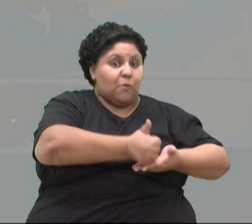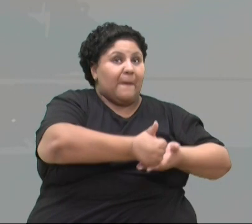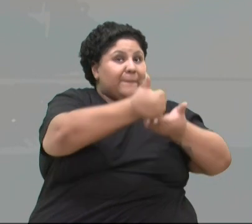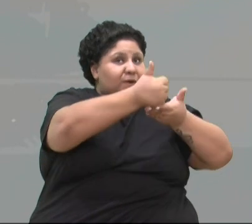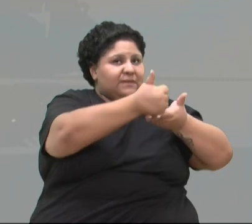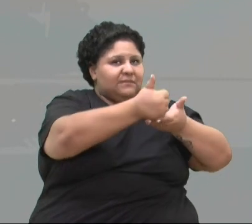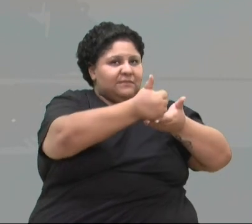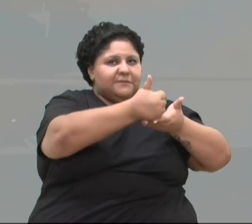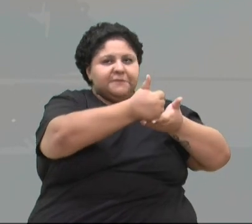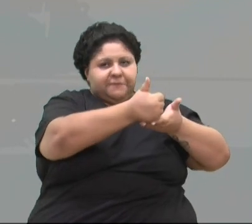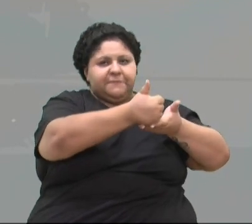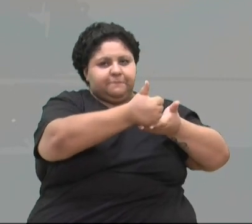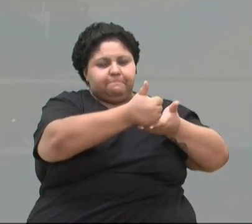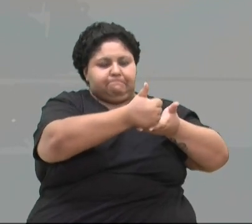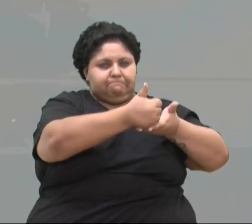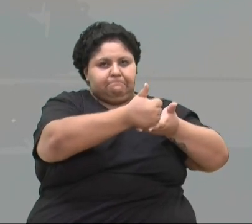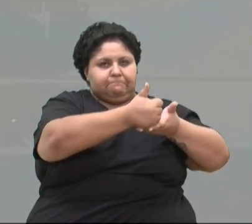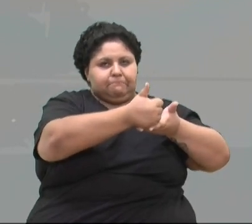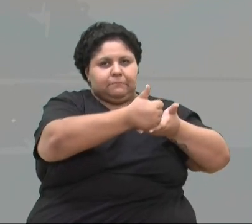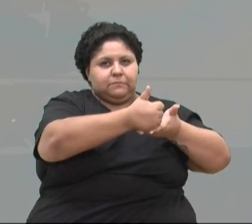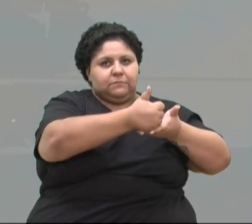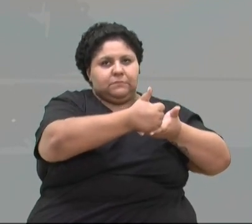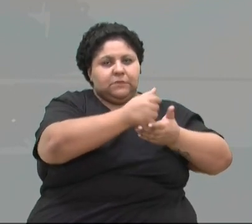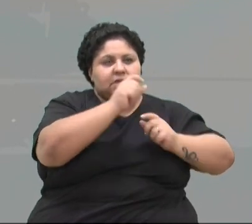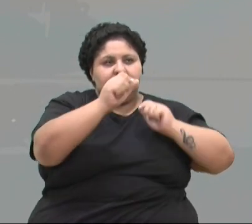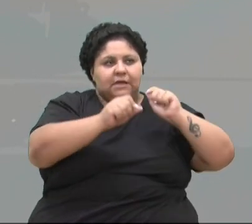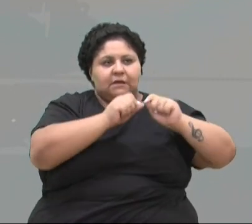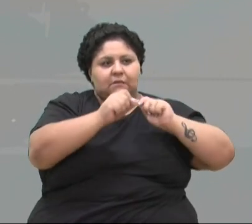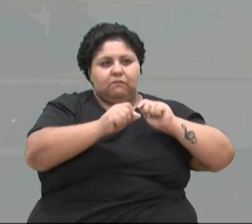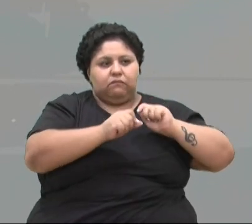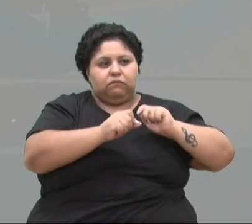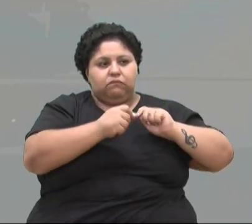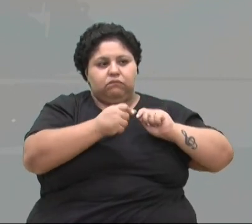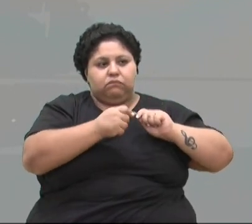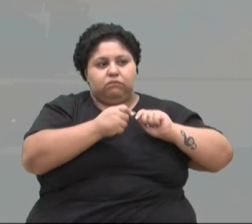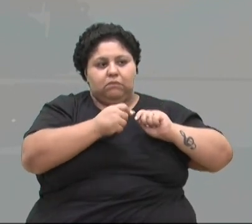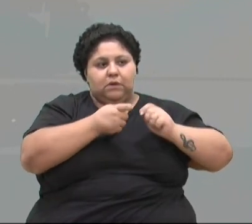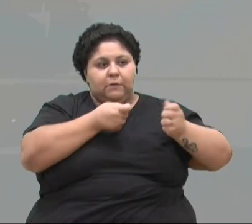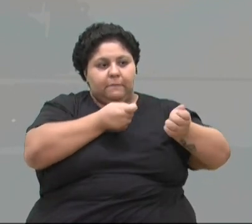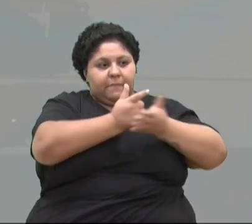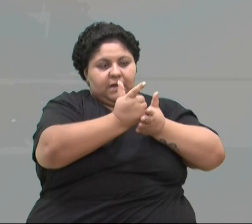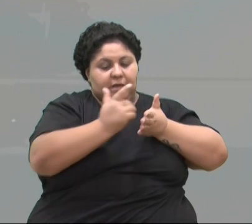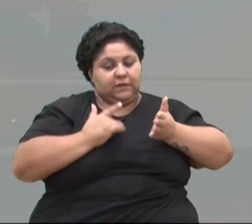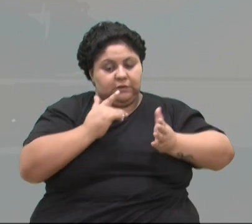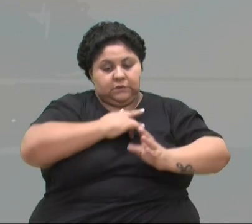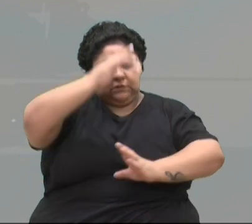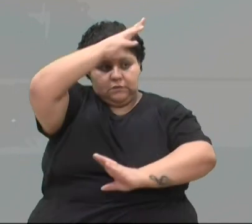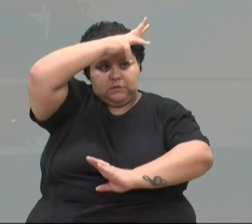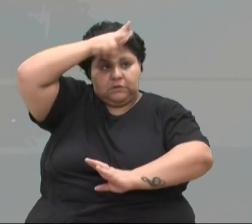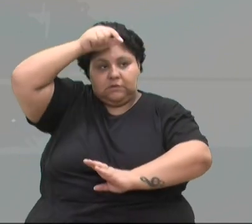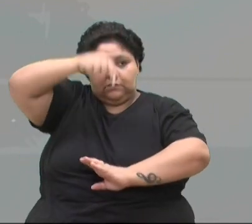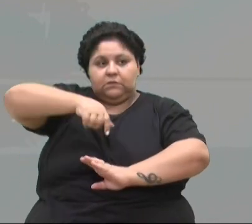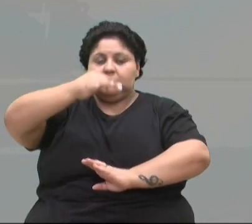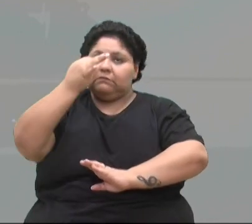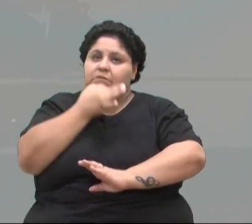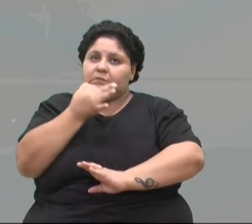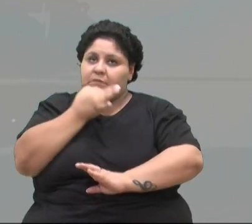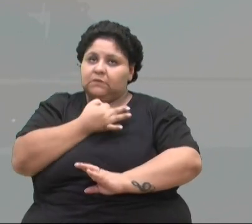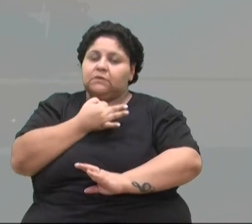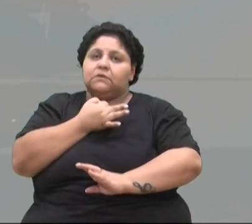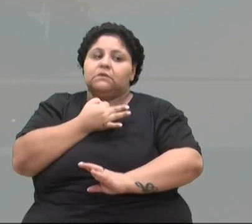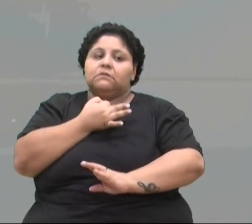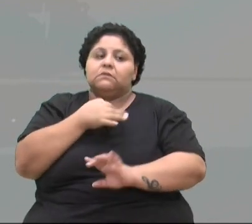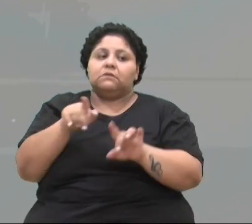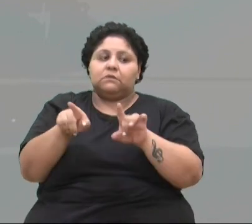sei se existe essa palavra, mas quem financia a saúde municipal é o município de Caxias do Sul, muito embora,